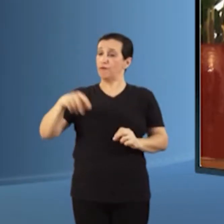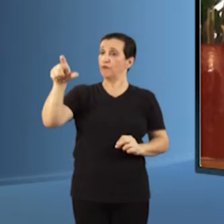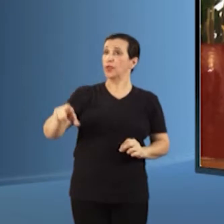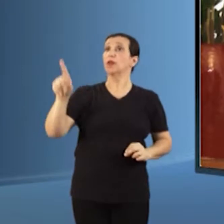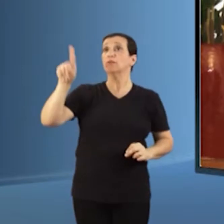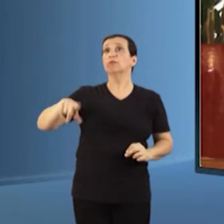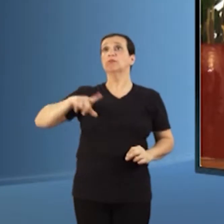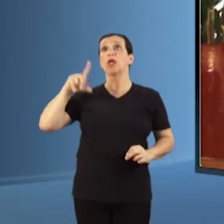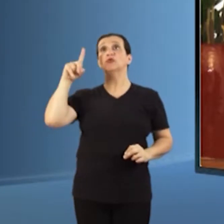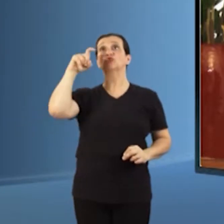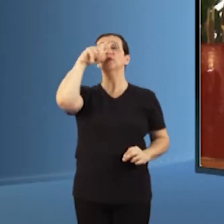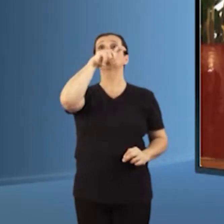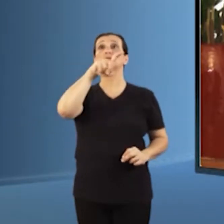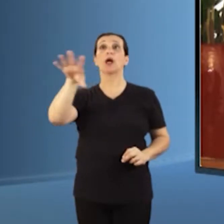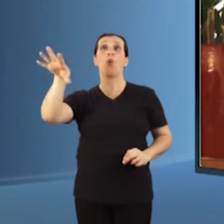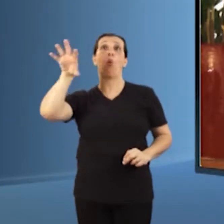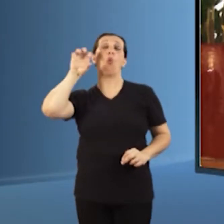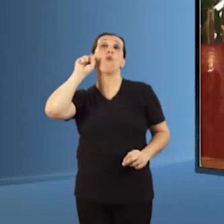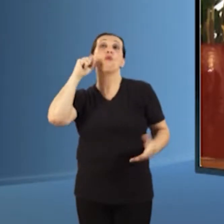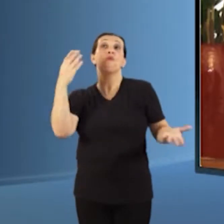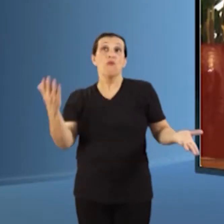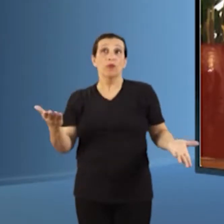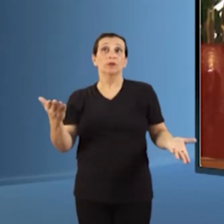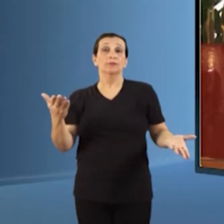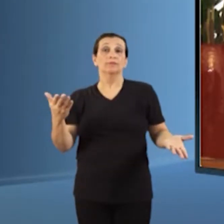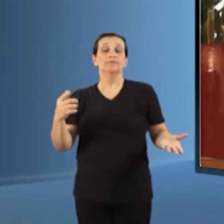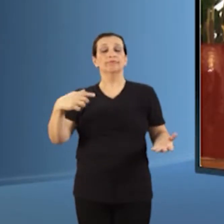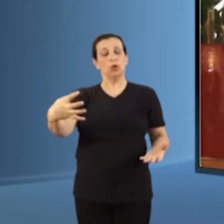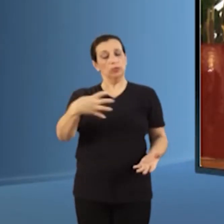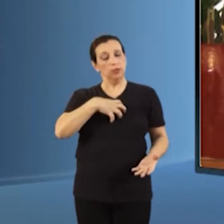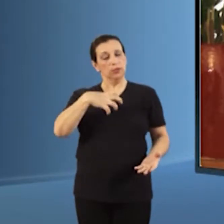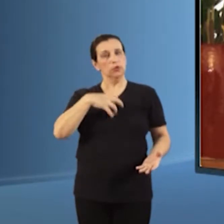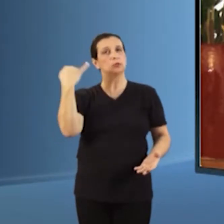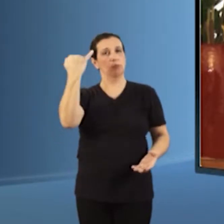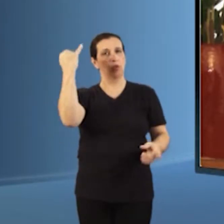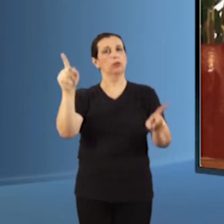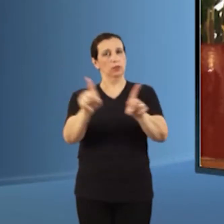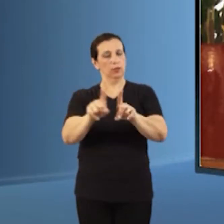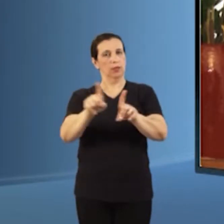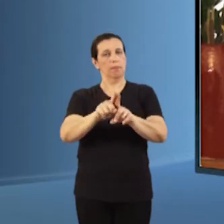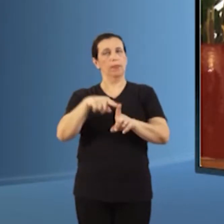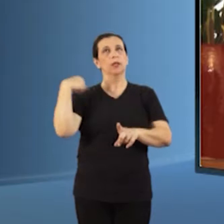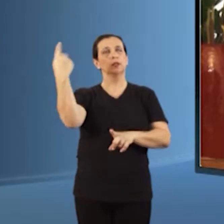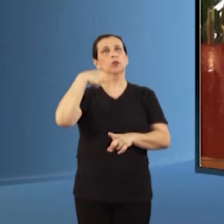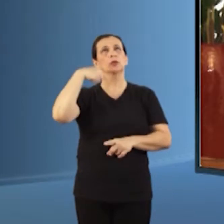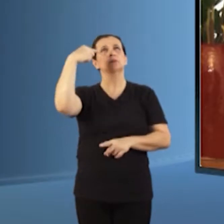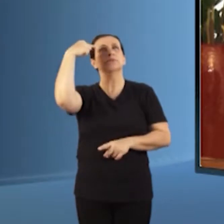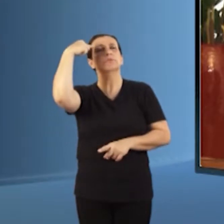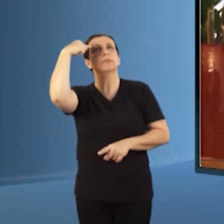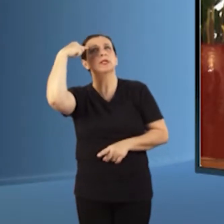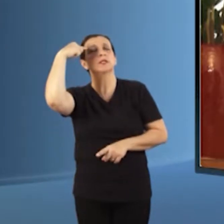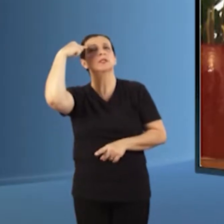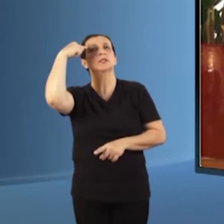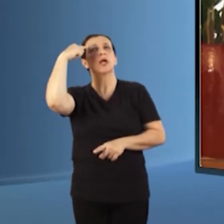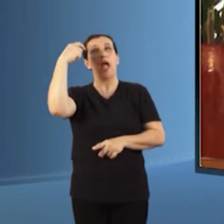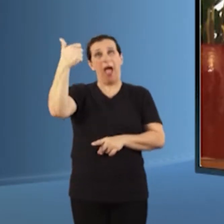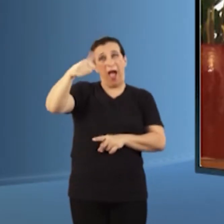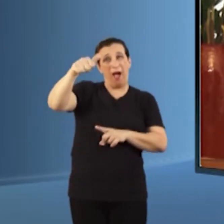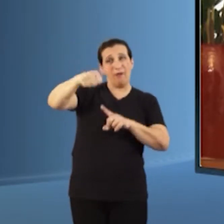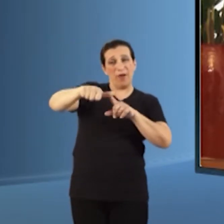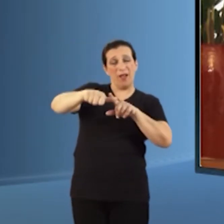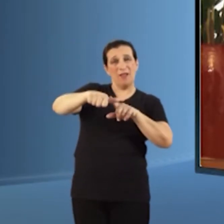filho ser uma criança que tem uma dificuldade de audição. Nesse sentido, é importante também a gente pensar